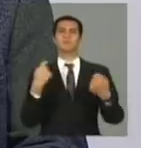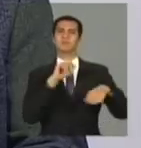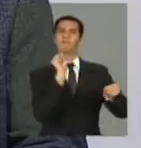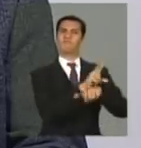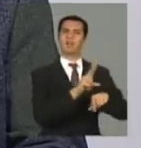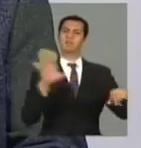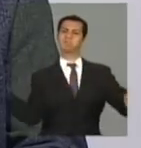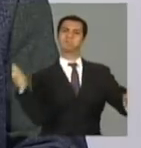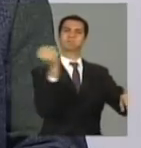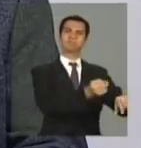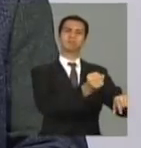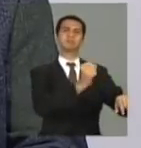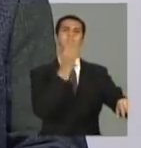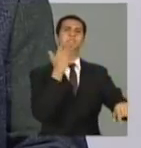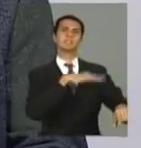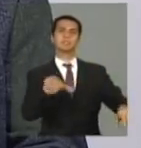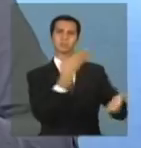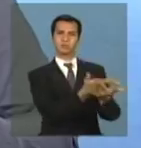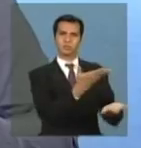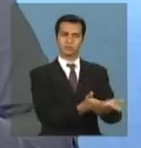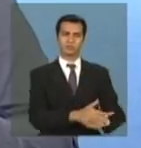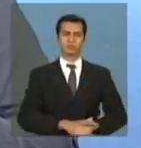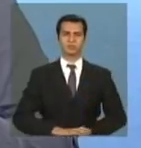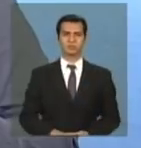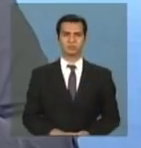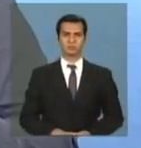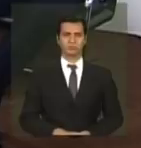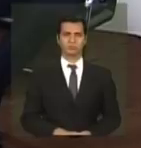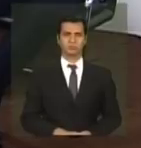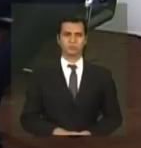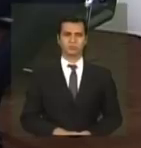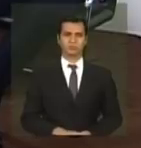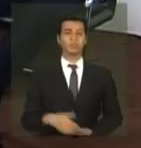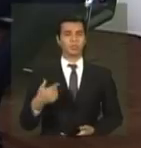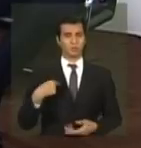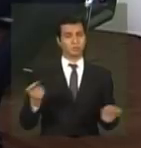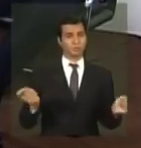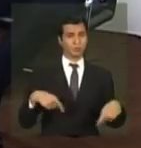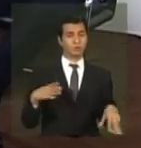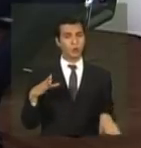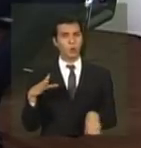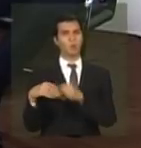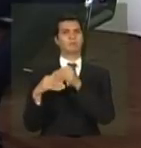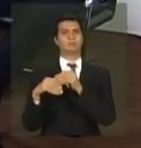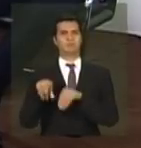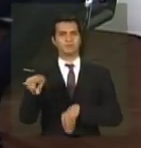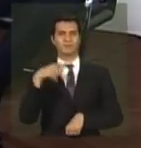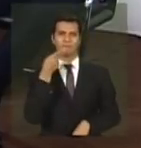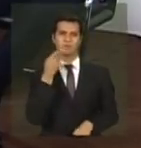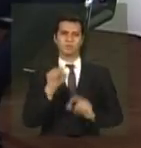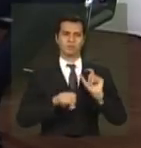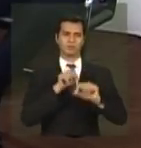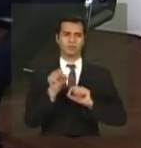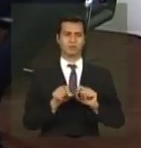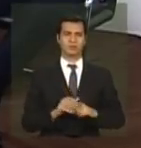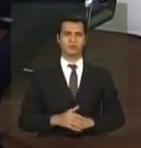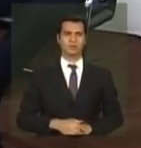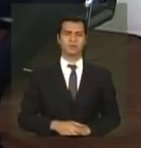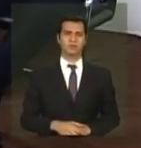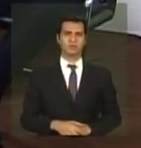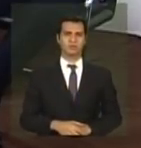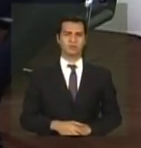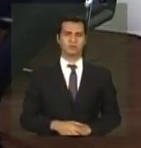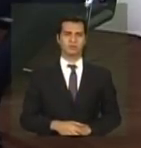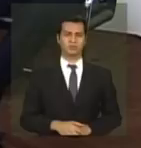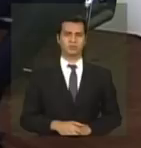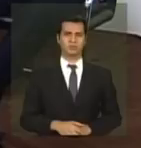para essas crianças e esses adolescentes. E eu poderia complementar o que ele está dizendo? Veja bem, gente, uma situação que